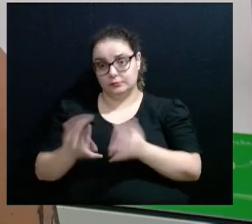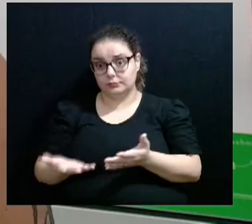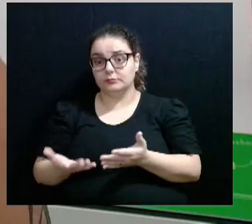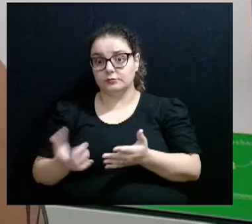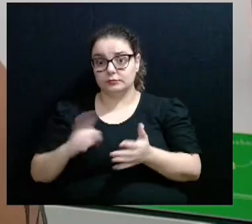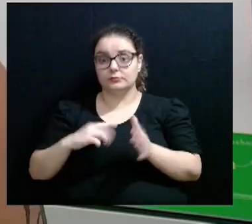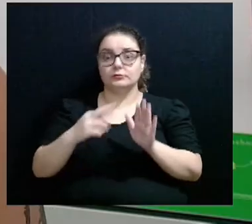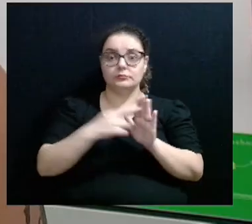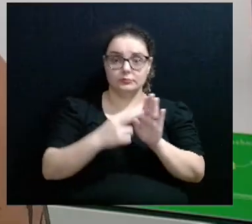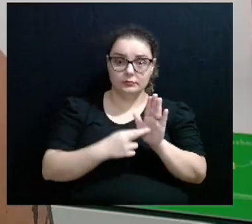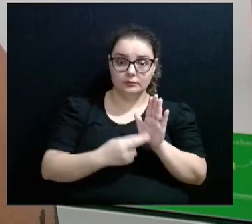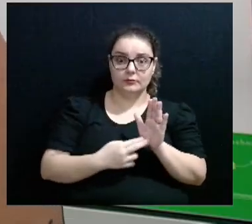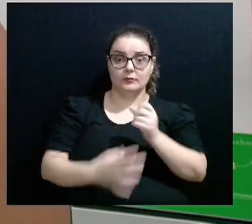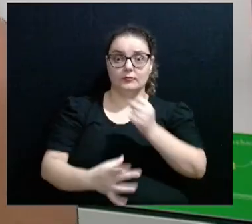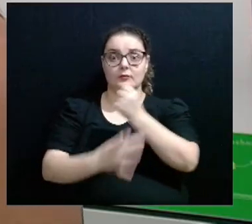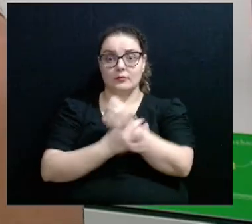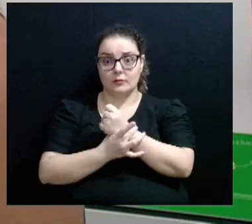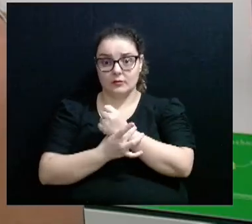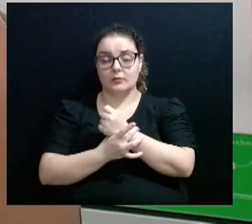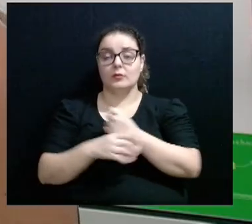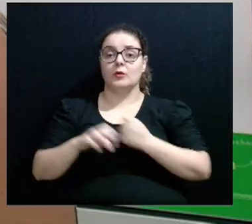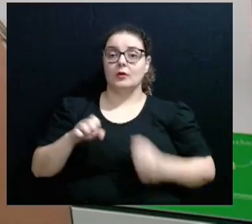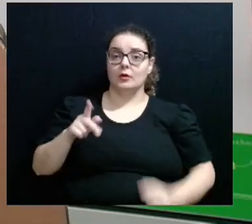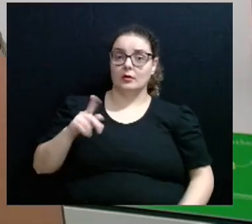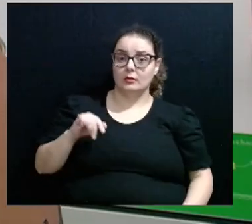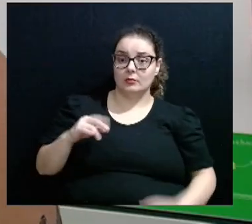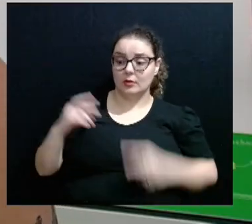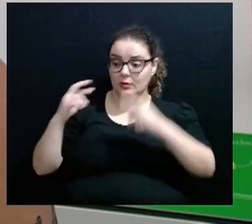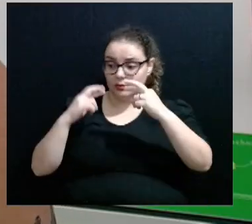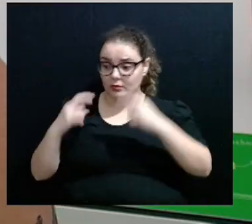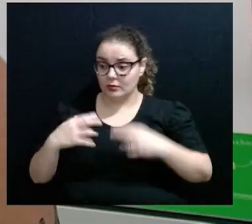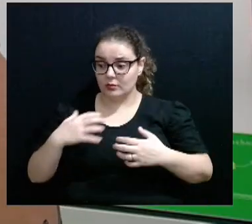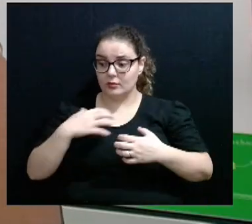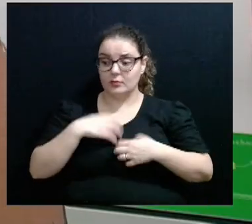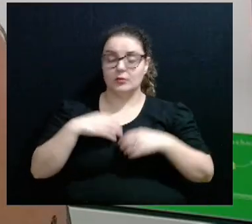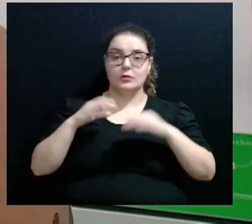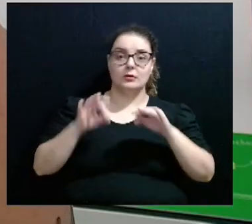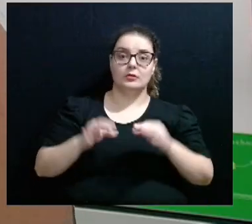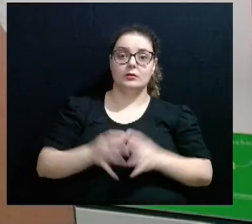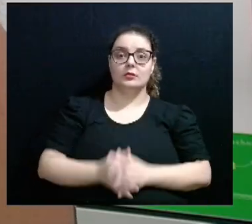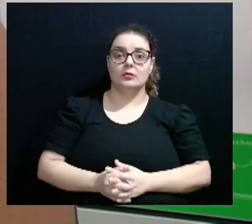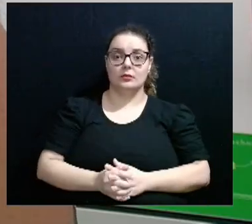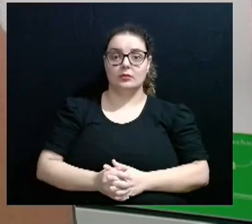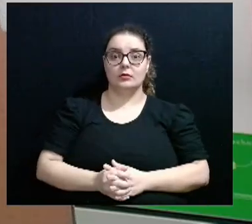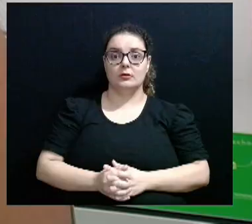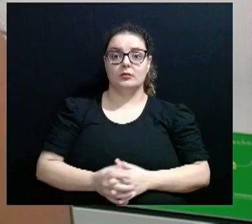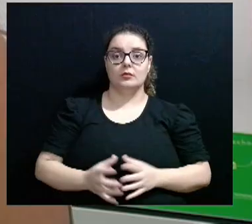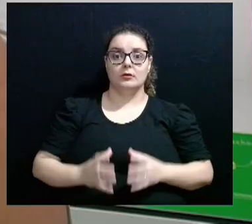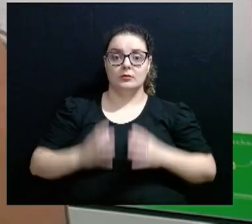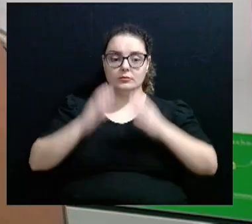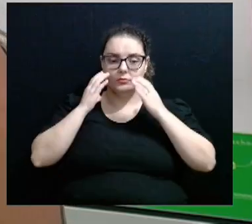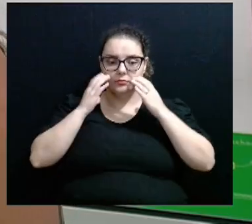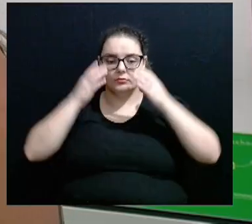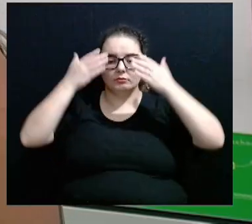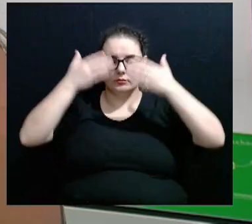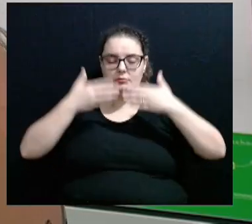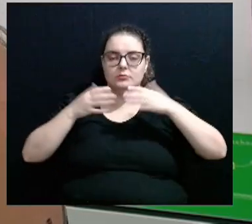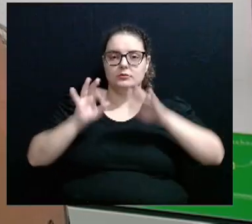de conferência dos EPIs, a forma certa de colocar os EPIs, e tem os protocolos